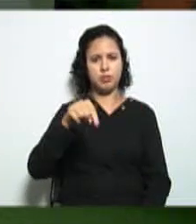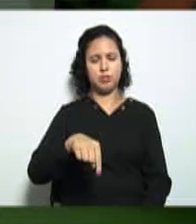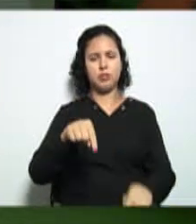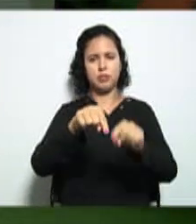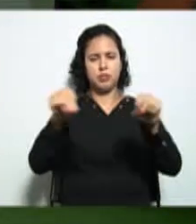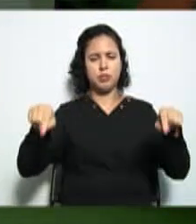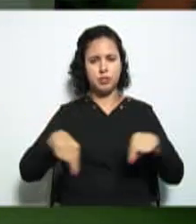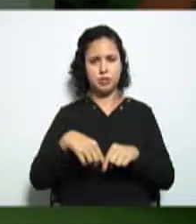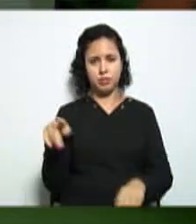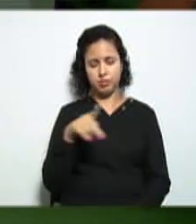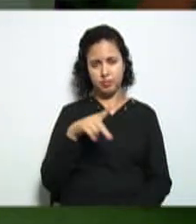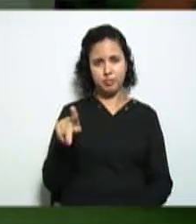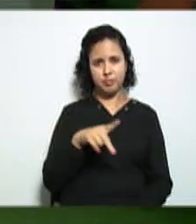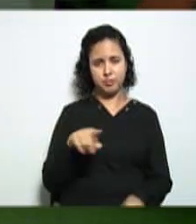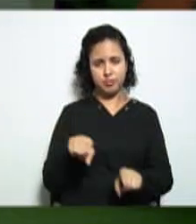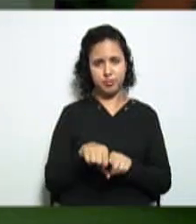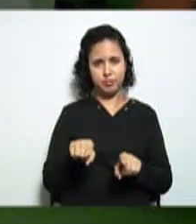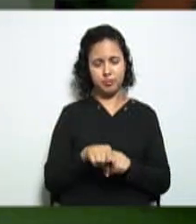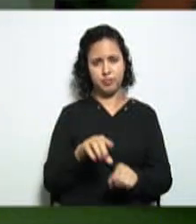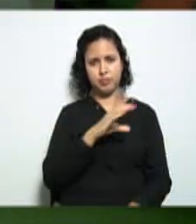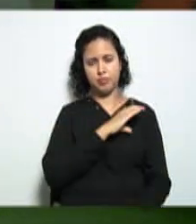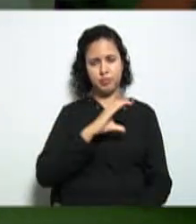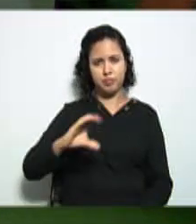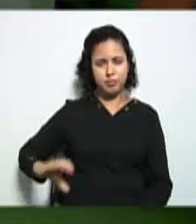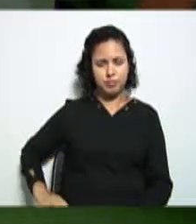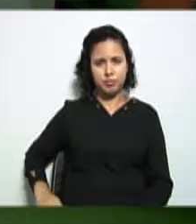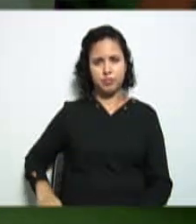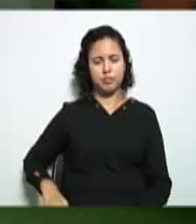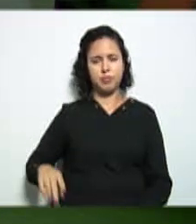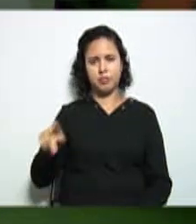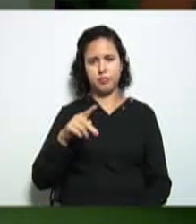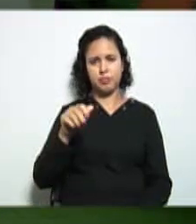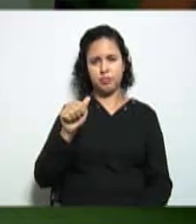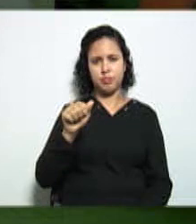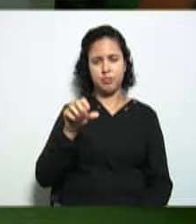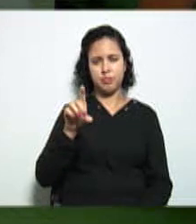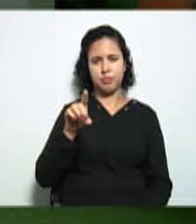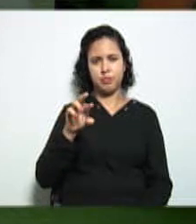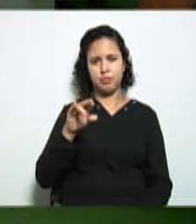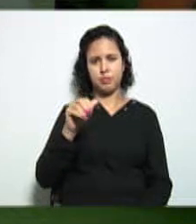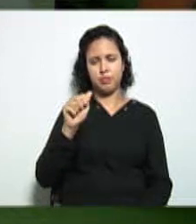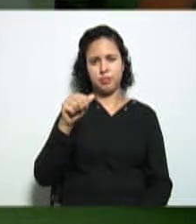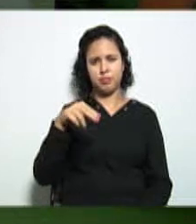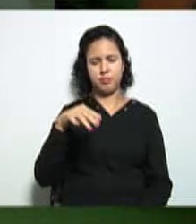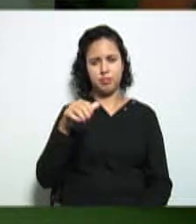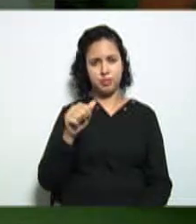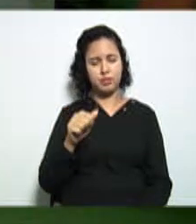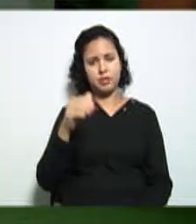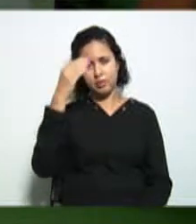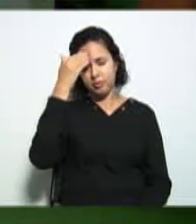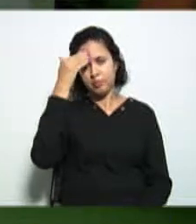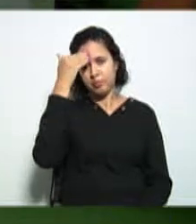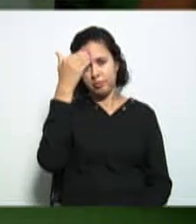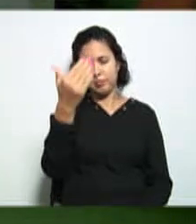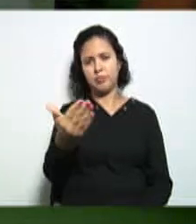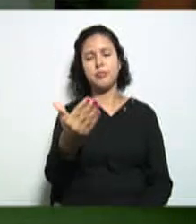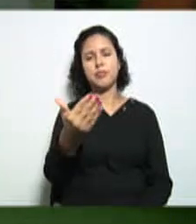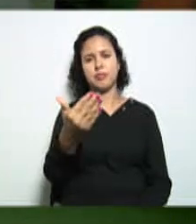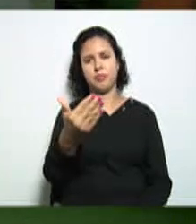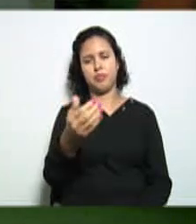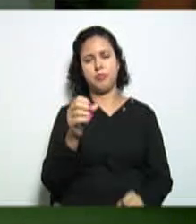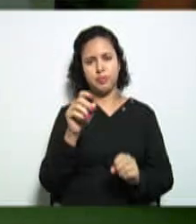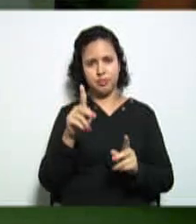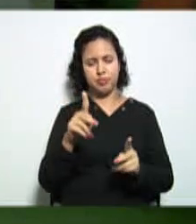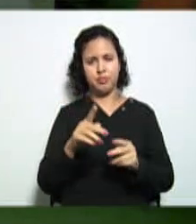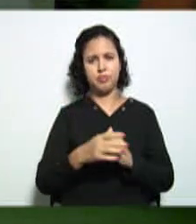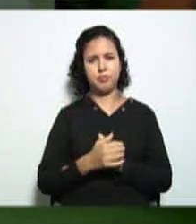os professores, a nossa coordenadora, a professora Adriana, e foi um prazer estar com vocês. Vocês é o motivo do nosso